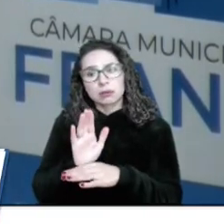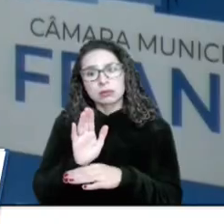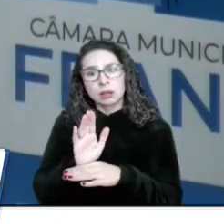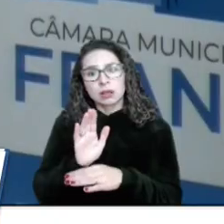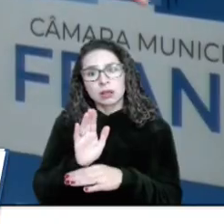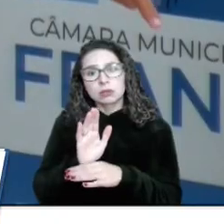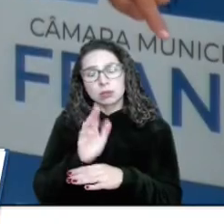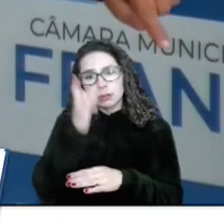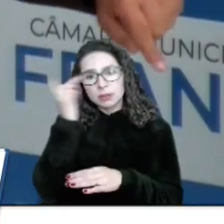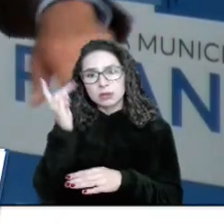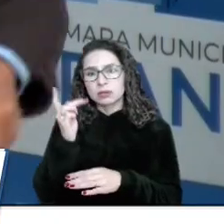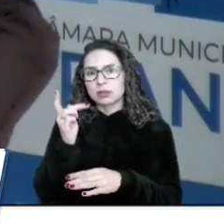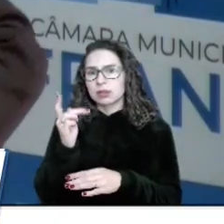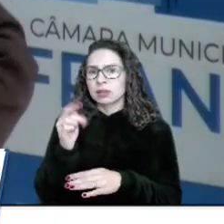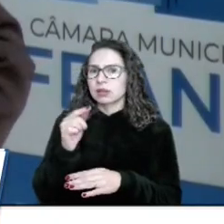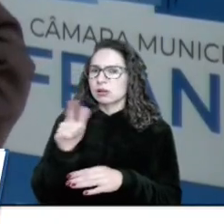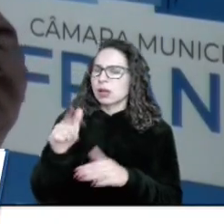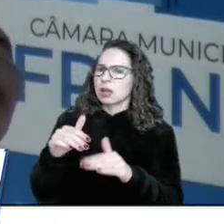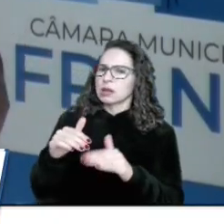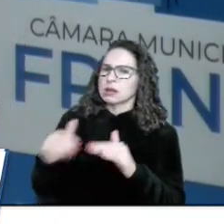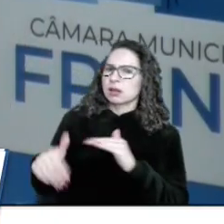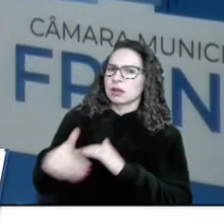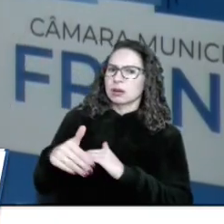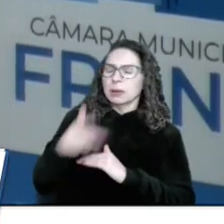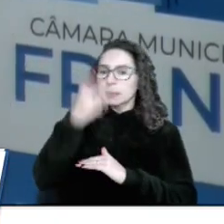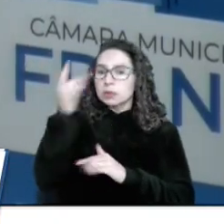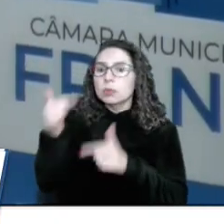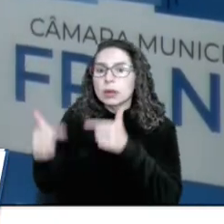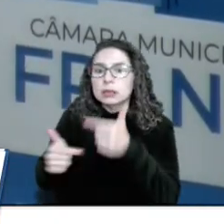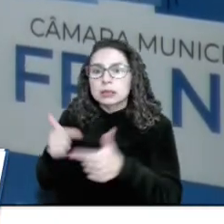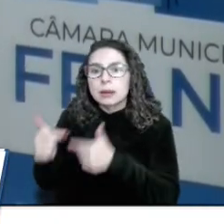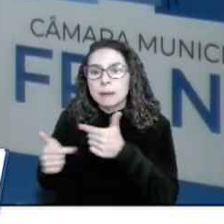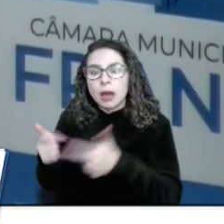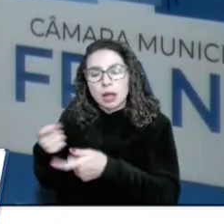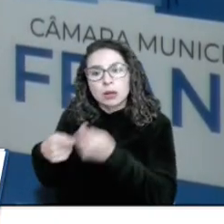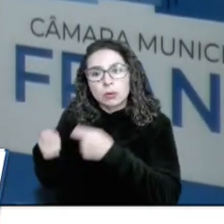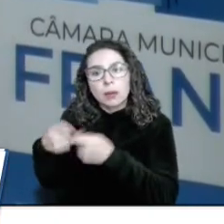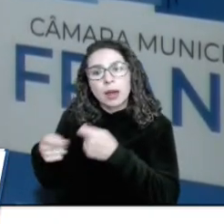não talvez seja para o morador de rua, mas para aquele que trabalha no comércio.